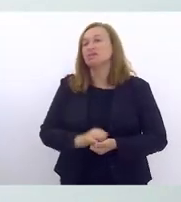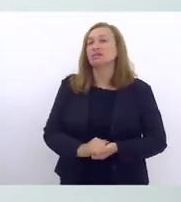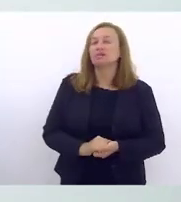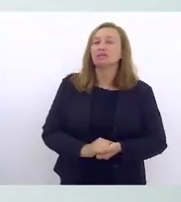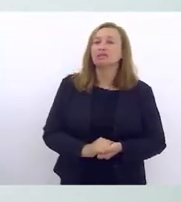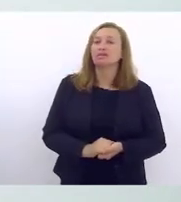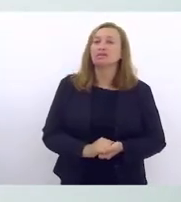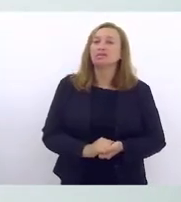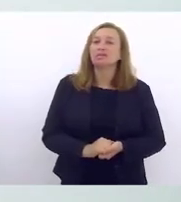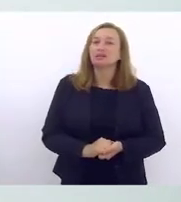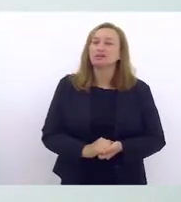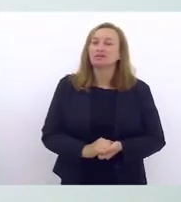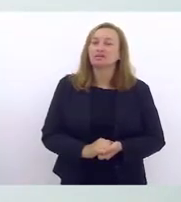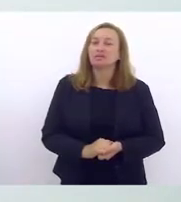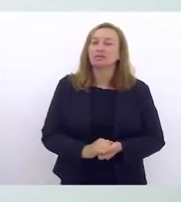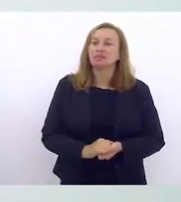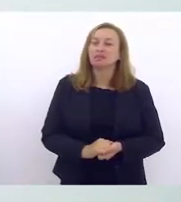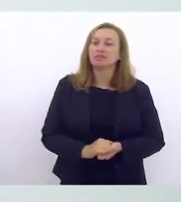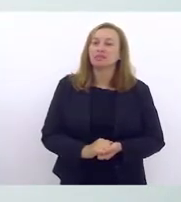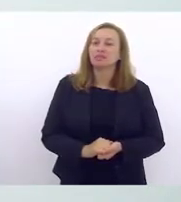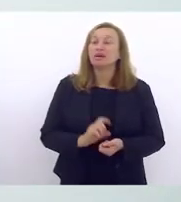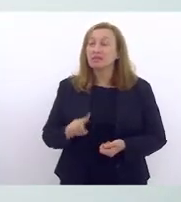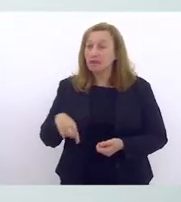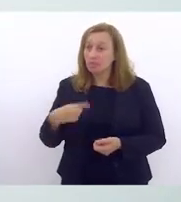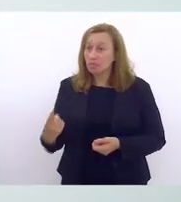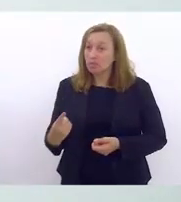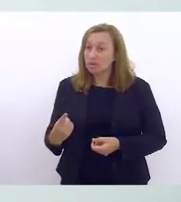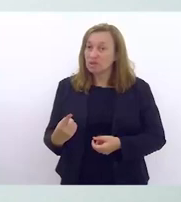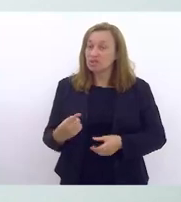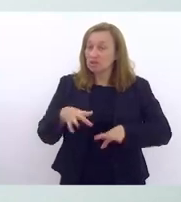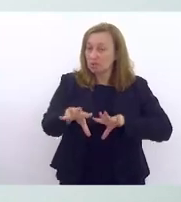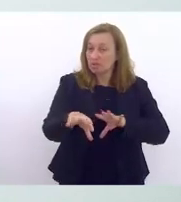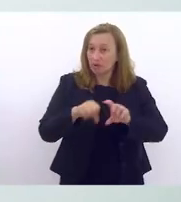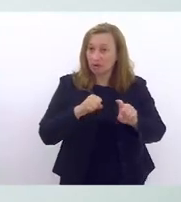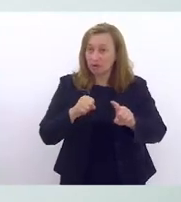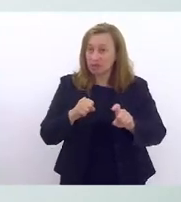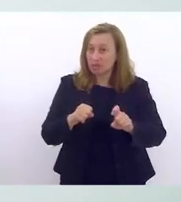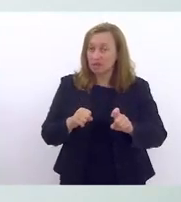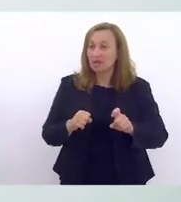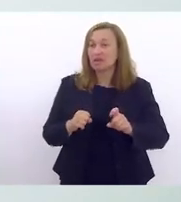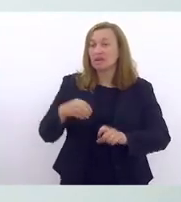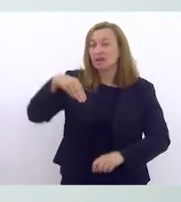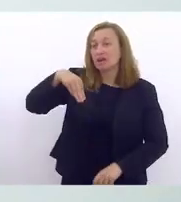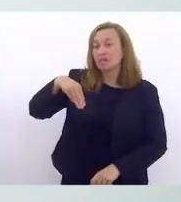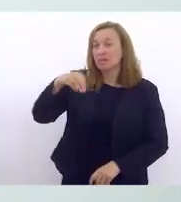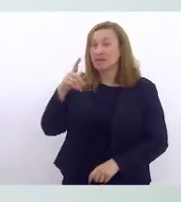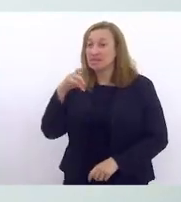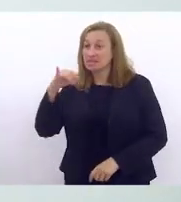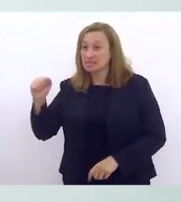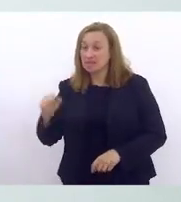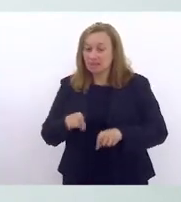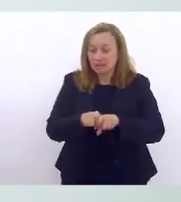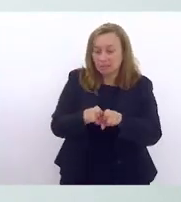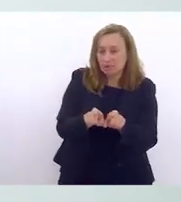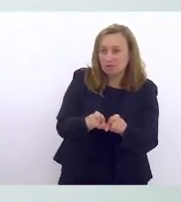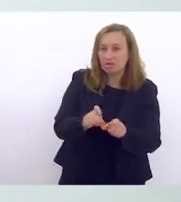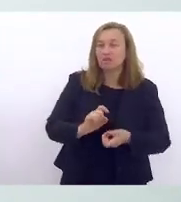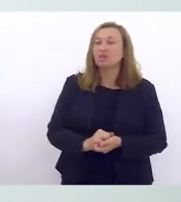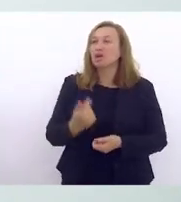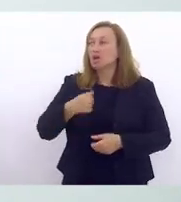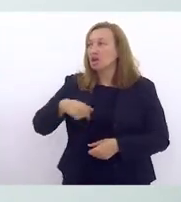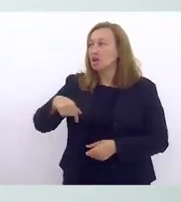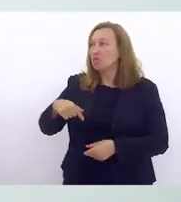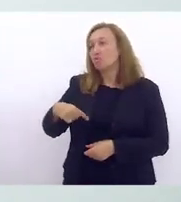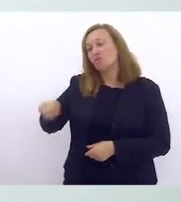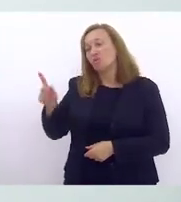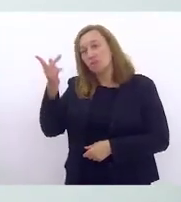2015, acaba que depois que eu fiz a minha formação em medicina e minha especialização em ginecologia e obstetriz, eu fico um pouco em São Paulo, fora